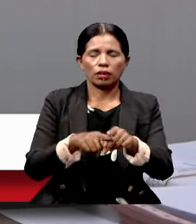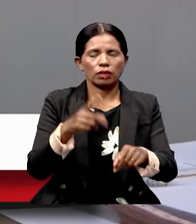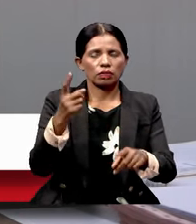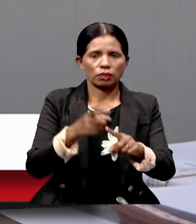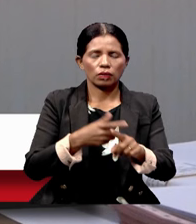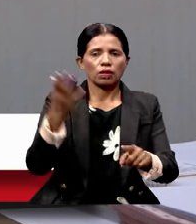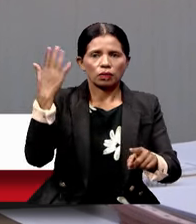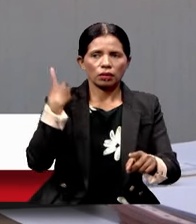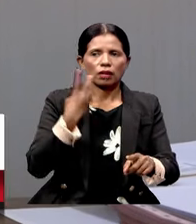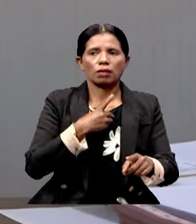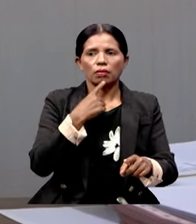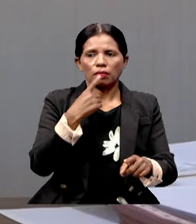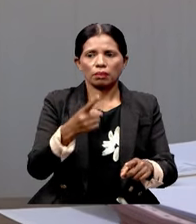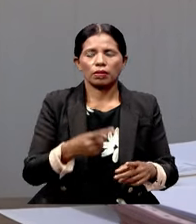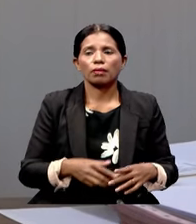kata